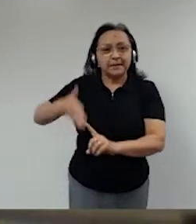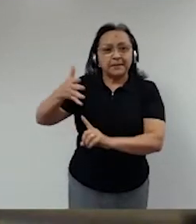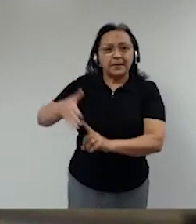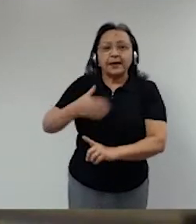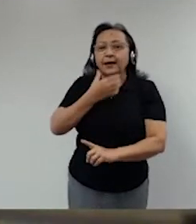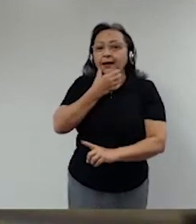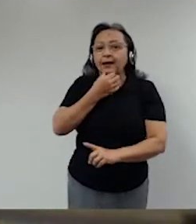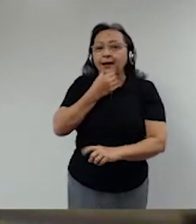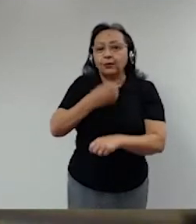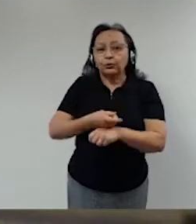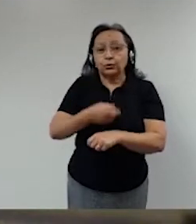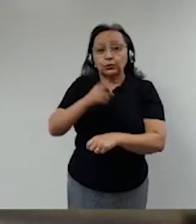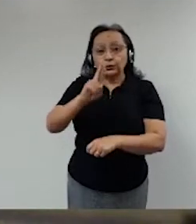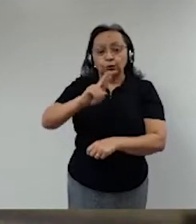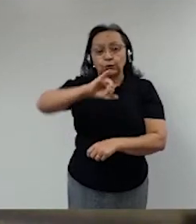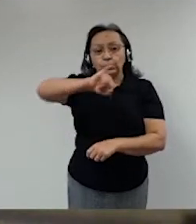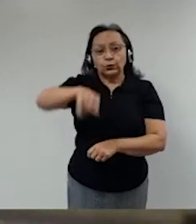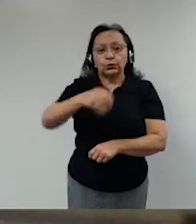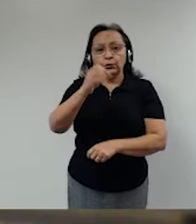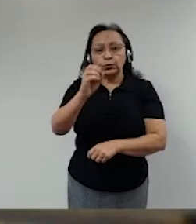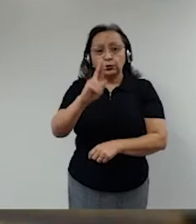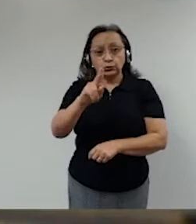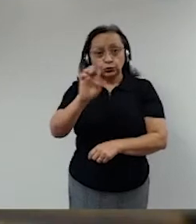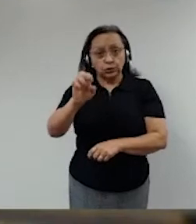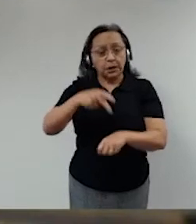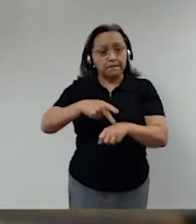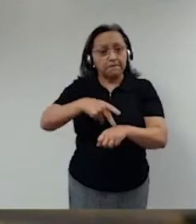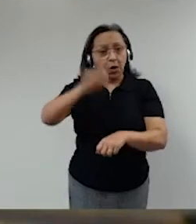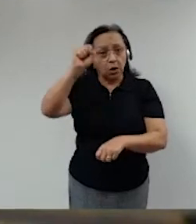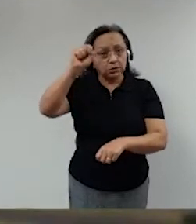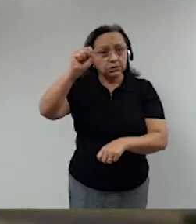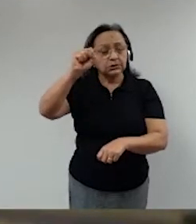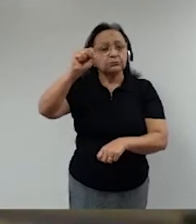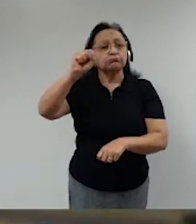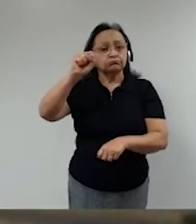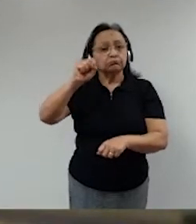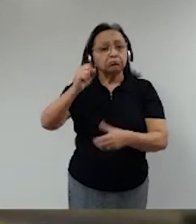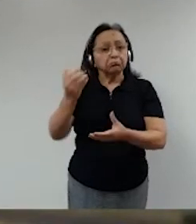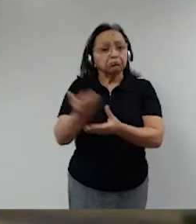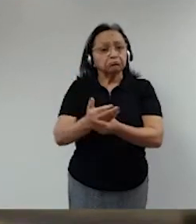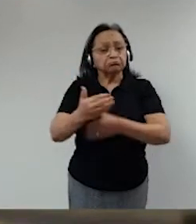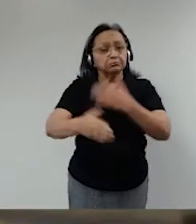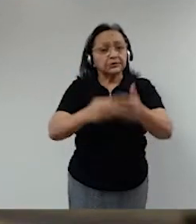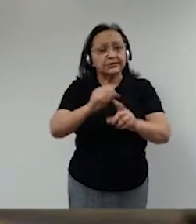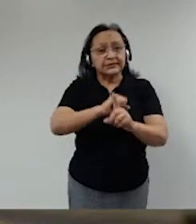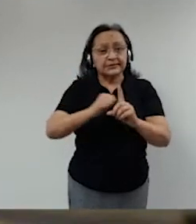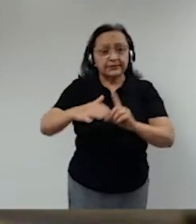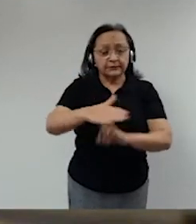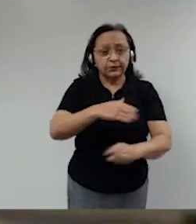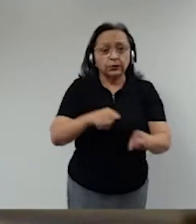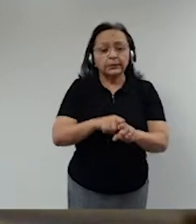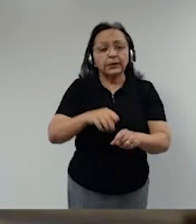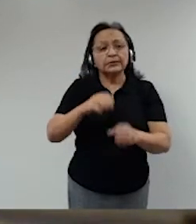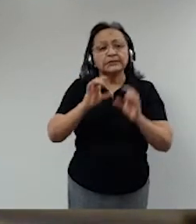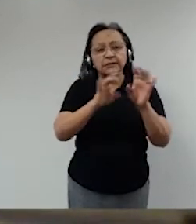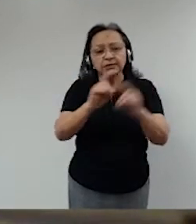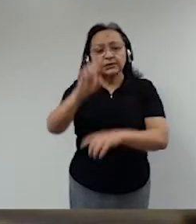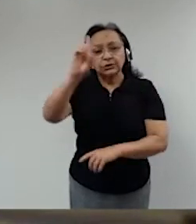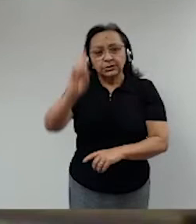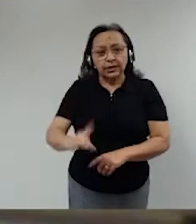Júnior, que é pós-graduado em processo civil pela Unicap e especialista em Direito Médico e da